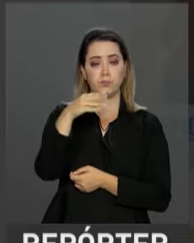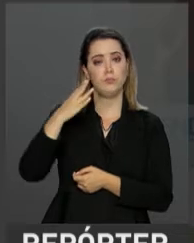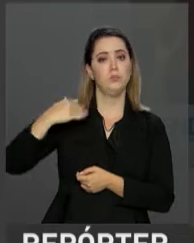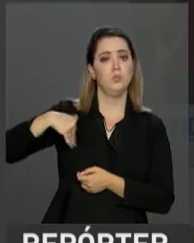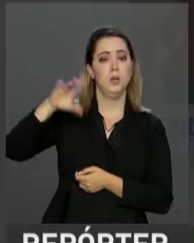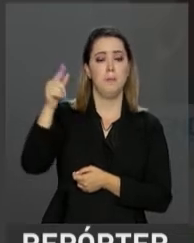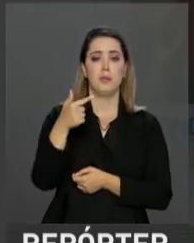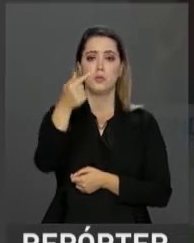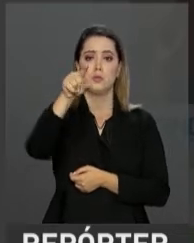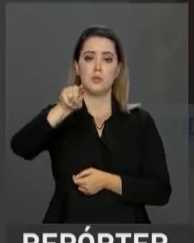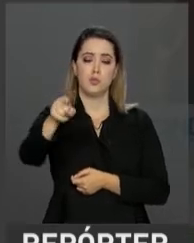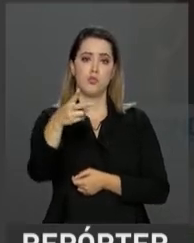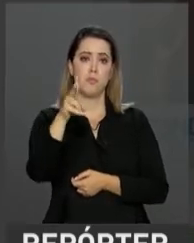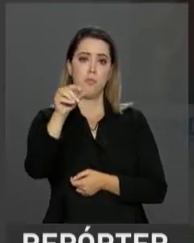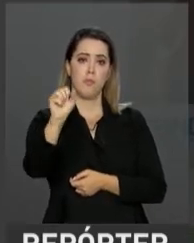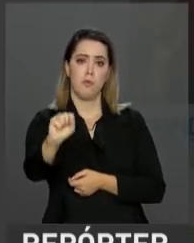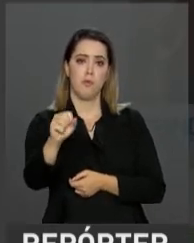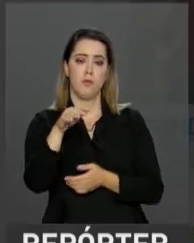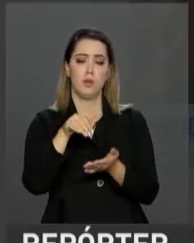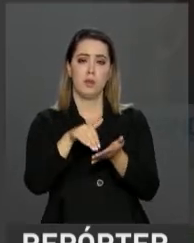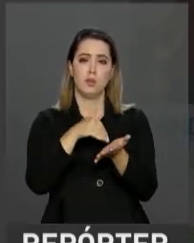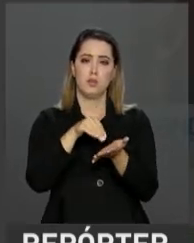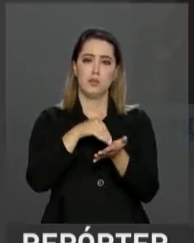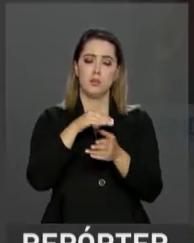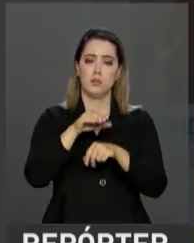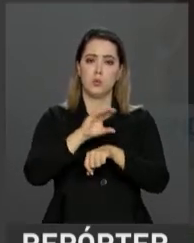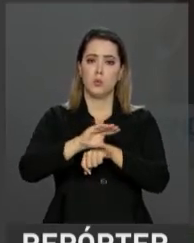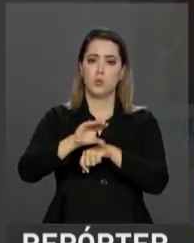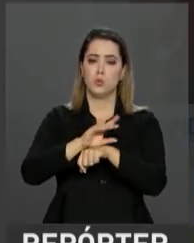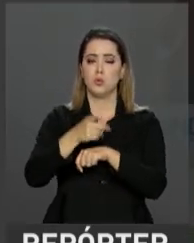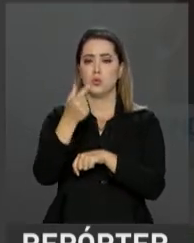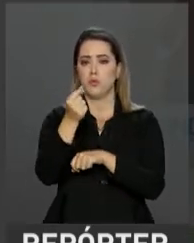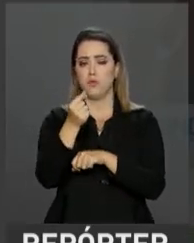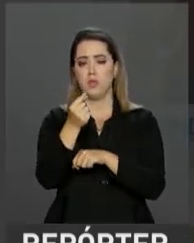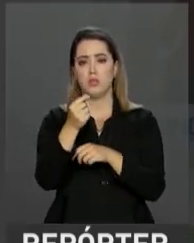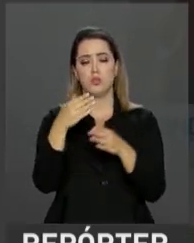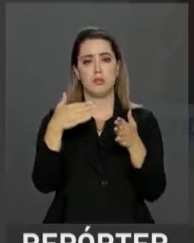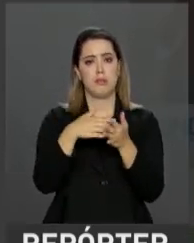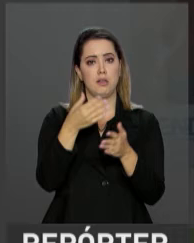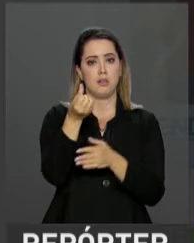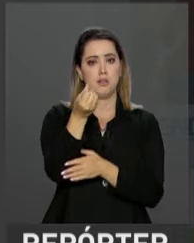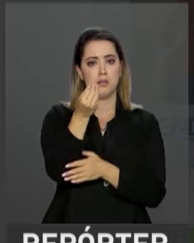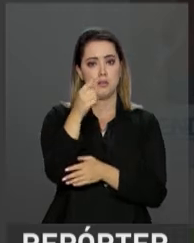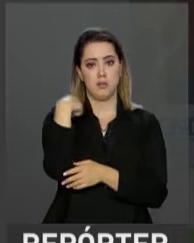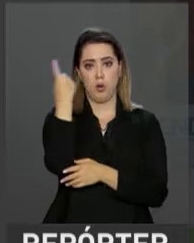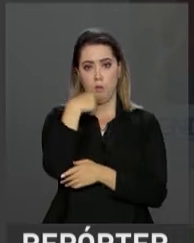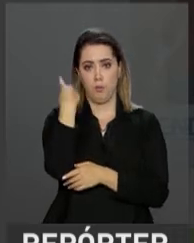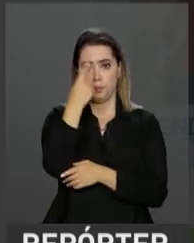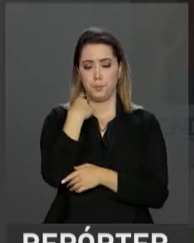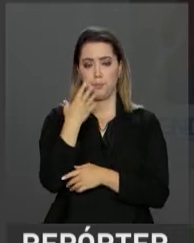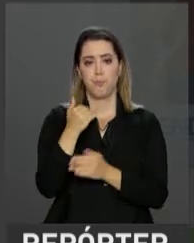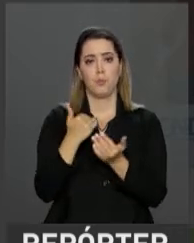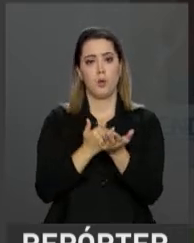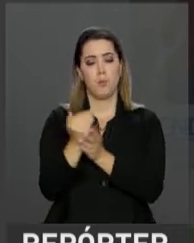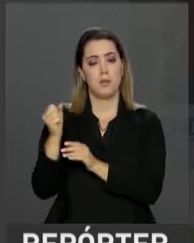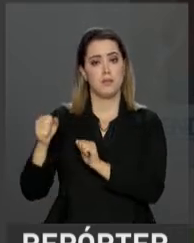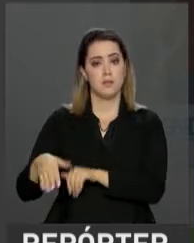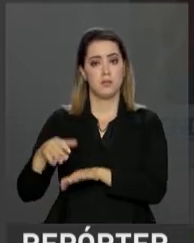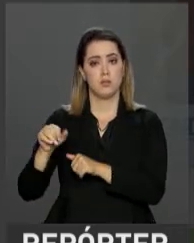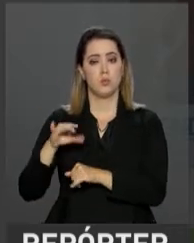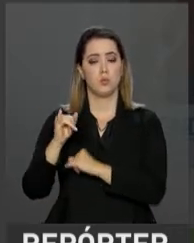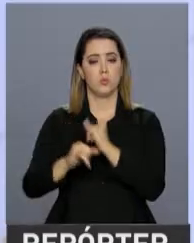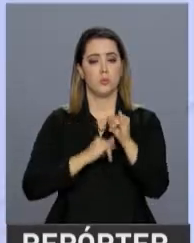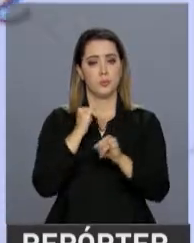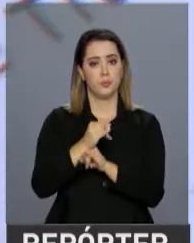7 mil vagas e os cursos duram entre 20 e 60 horas as aulas começam em setembro tudo pela